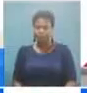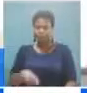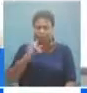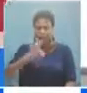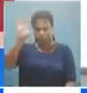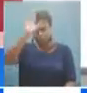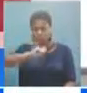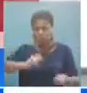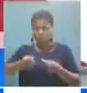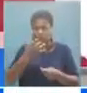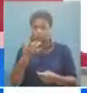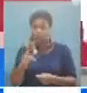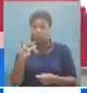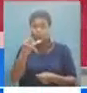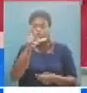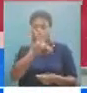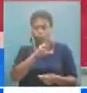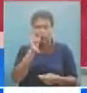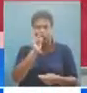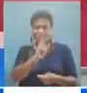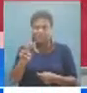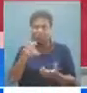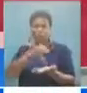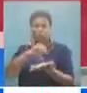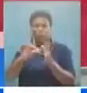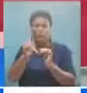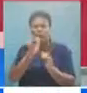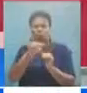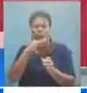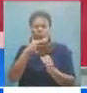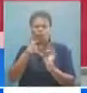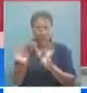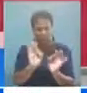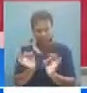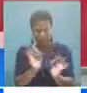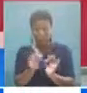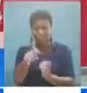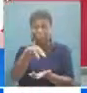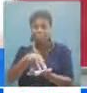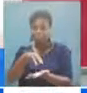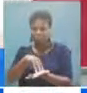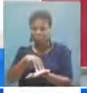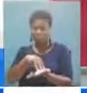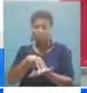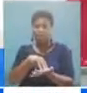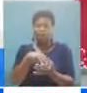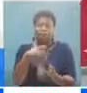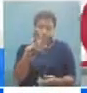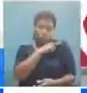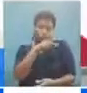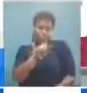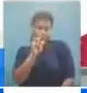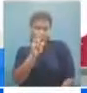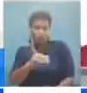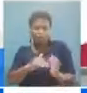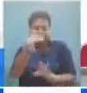Ministra dos Negócios Estrangeiros do Luxemburgo visita a estação de tratamento de águas residuais de Mindelo. O Grão-Ducado vai aumentar